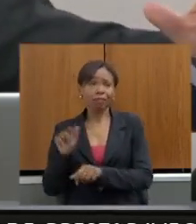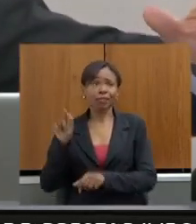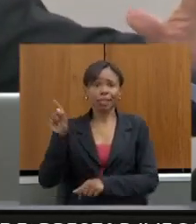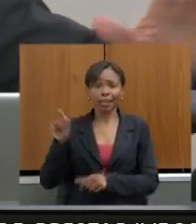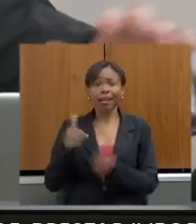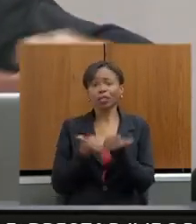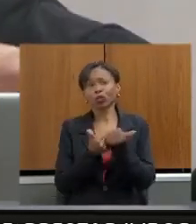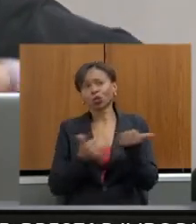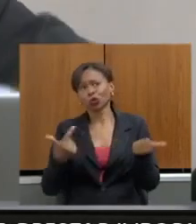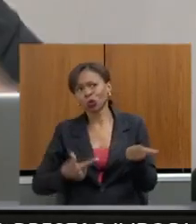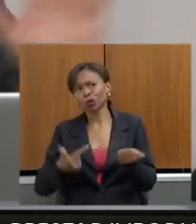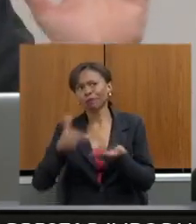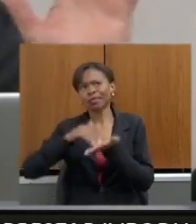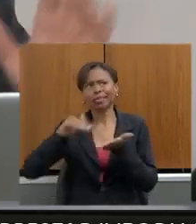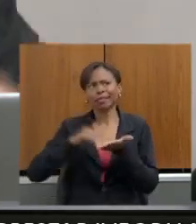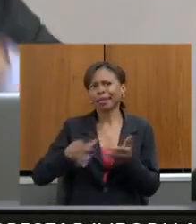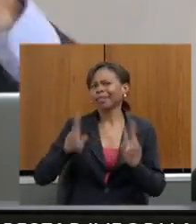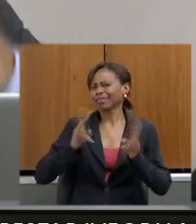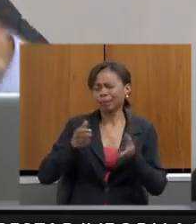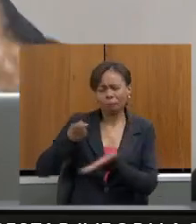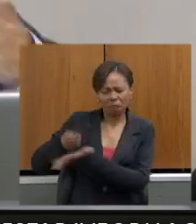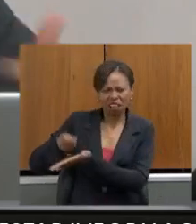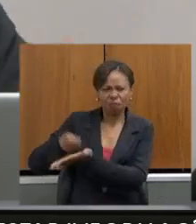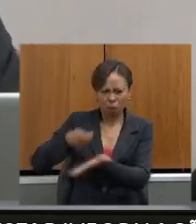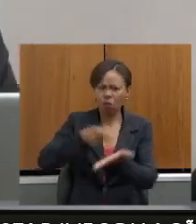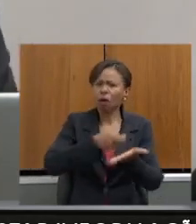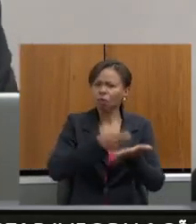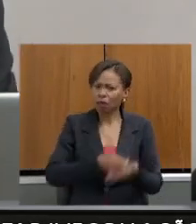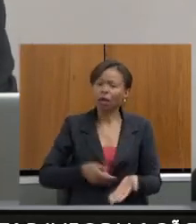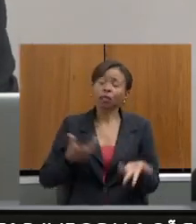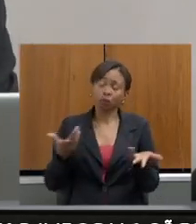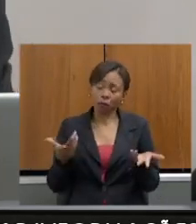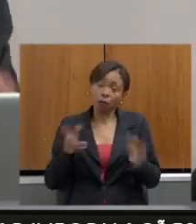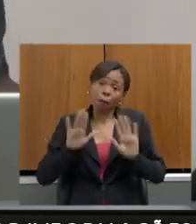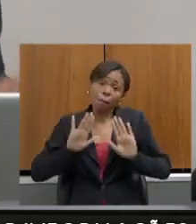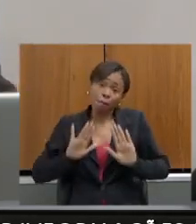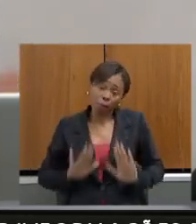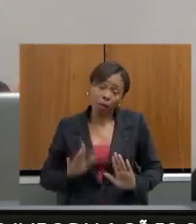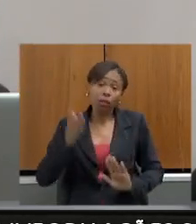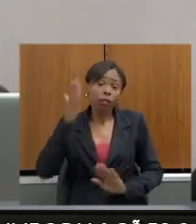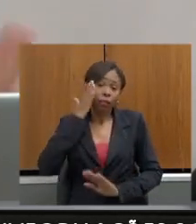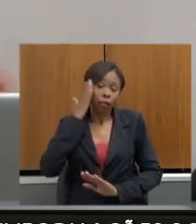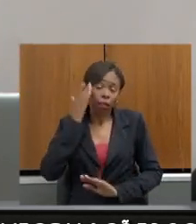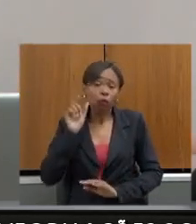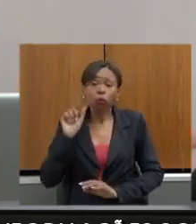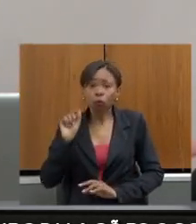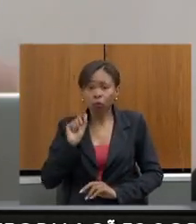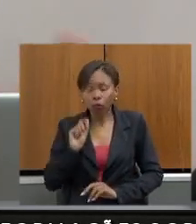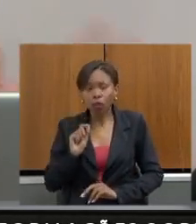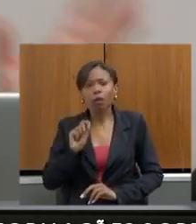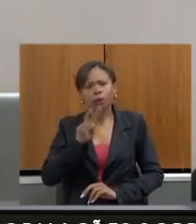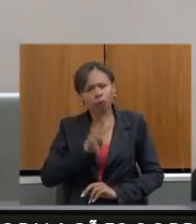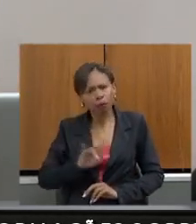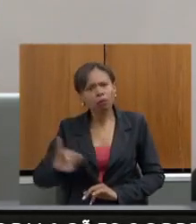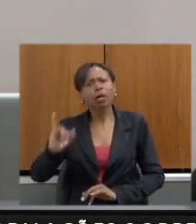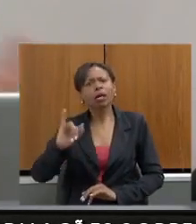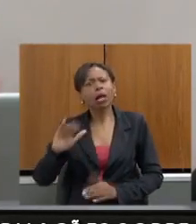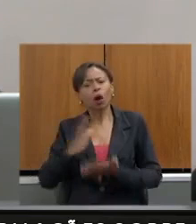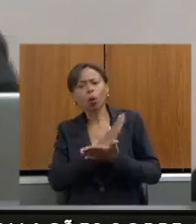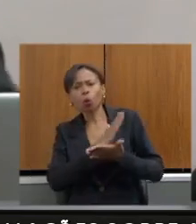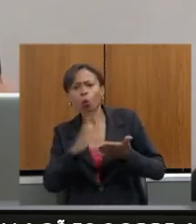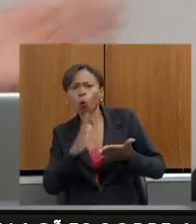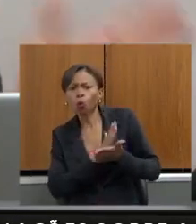assumir secretário não vai os deputados vão a gente vai continuar sendo cobrado mas a gente sabe que a gente vai passar por determinadas